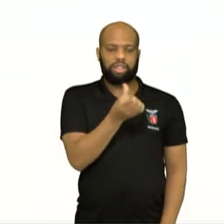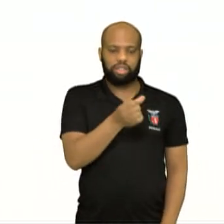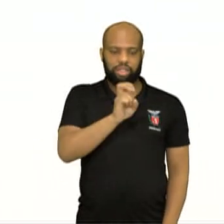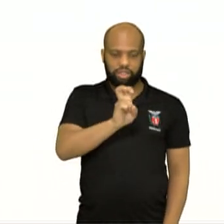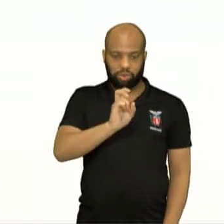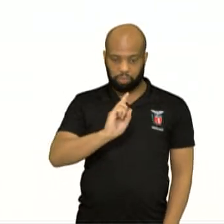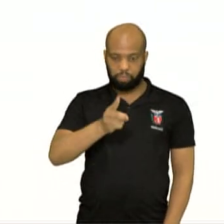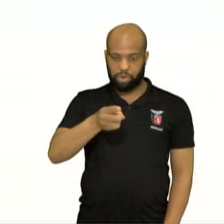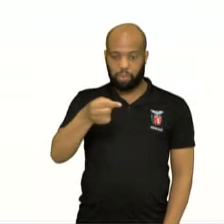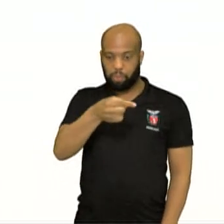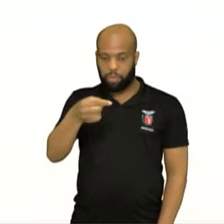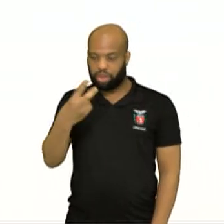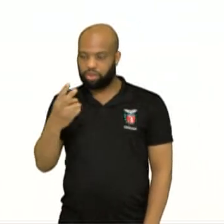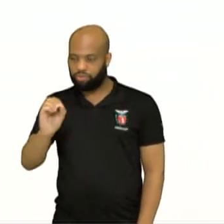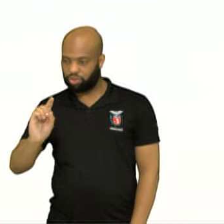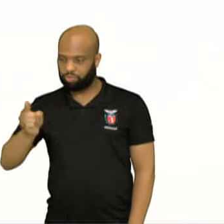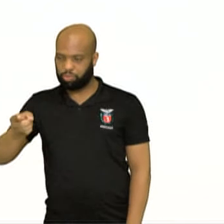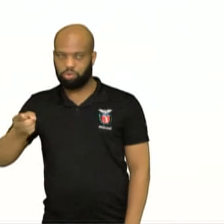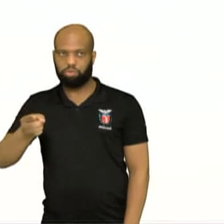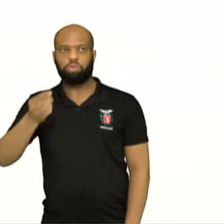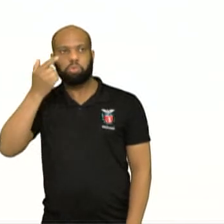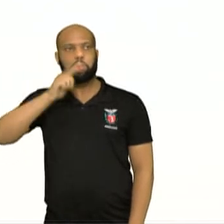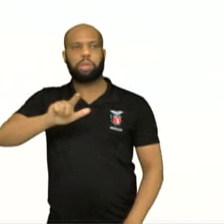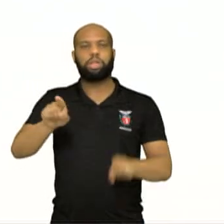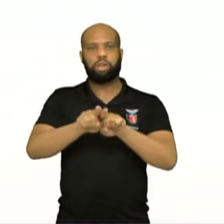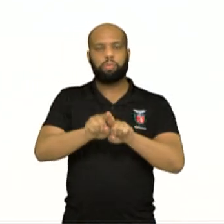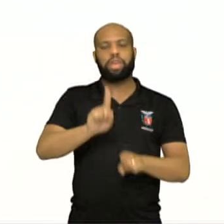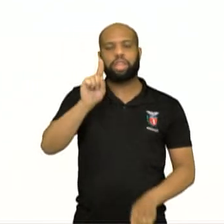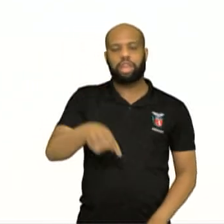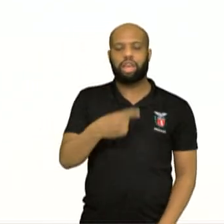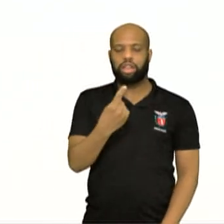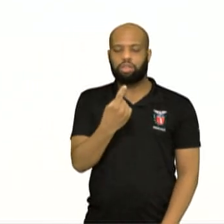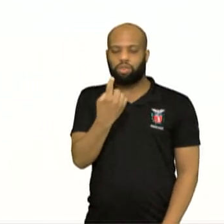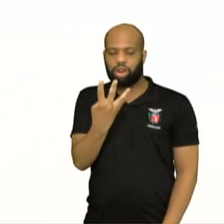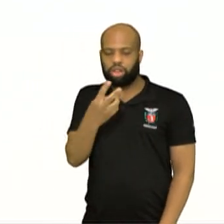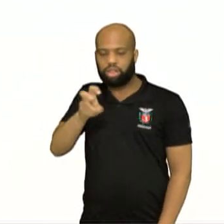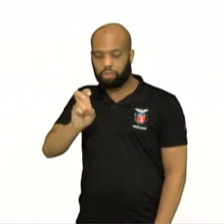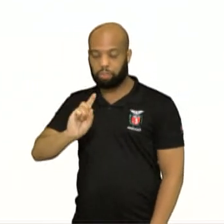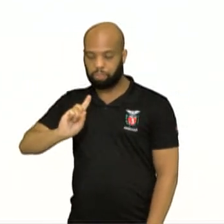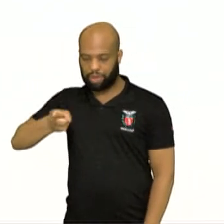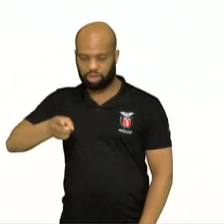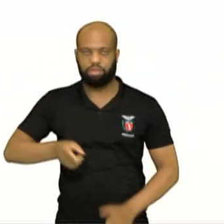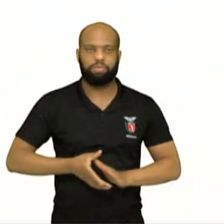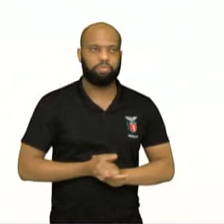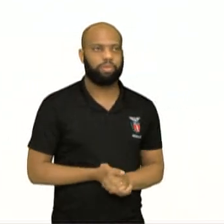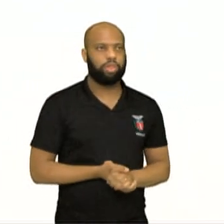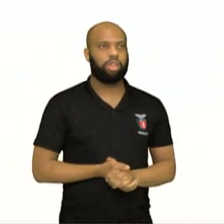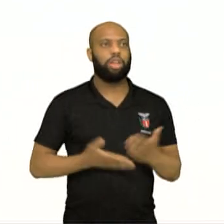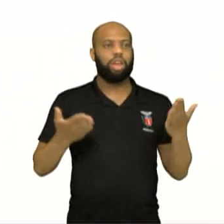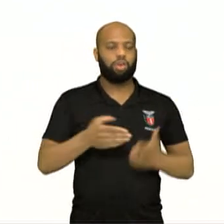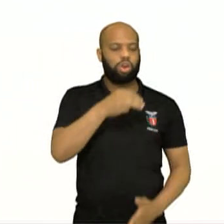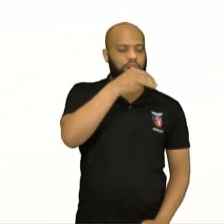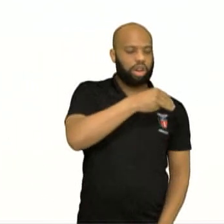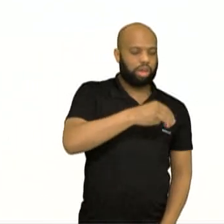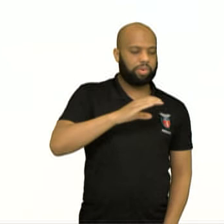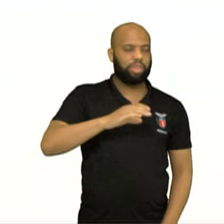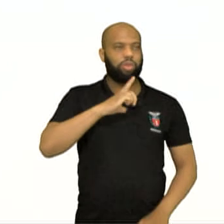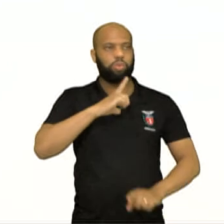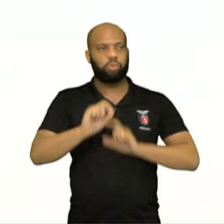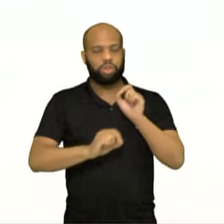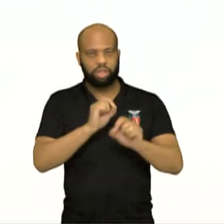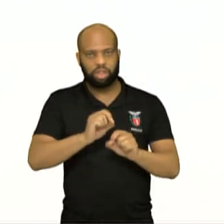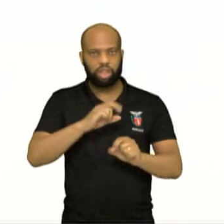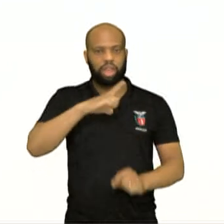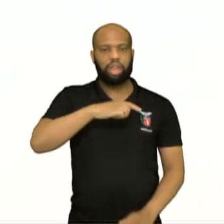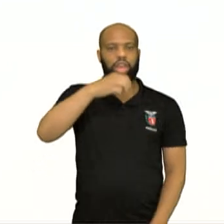165 mil menos 20 mil, também consigo resolver daqui 145 mil. O MMC que vai aparecer é entre o